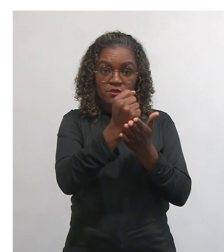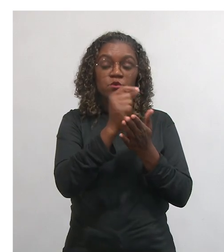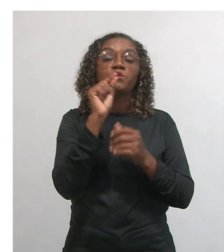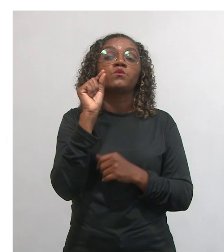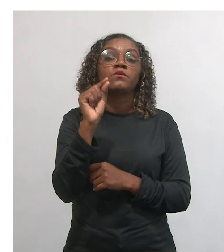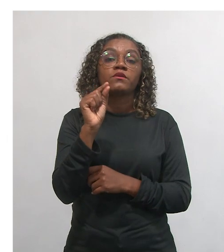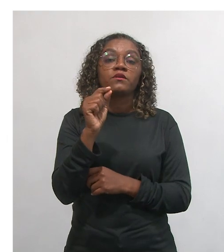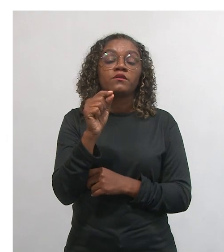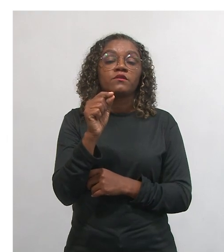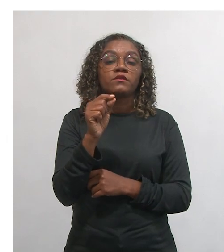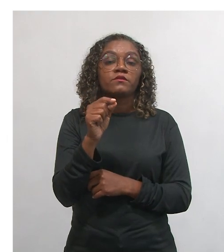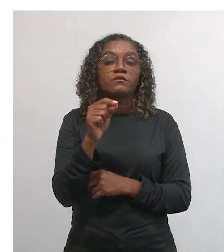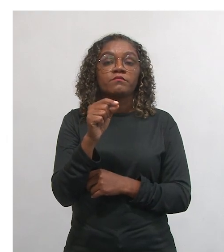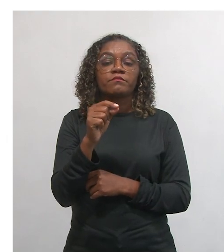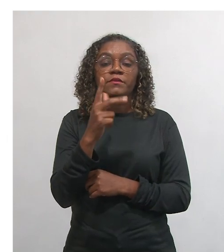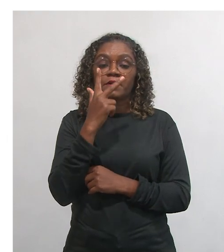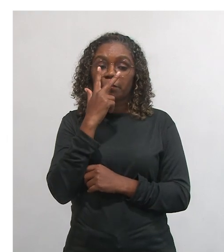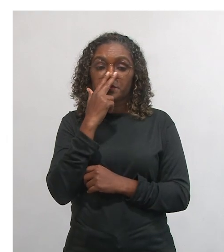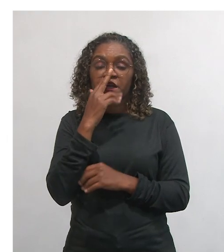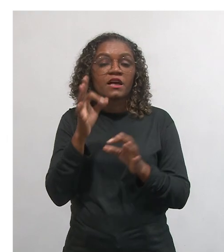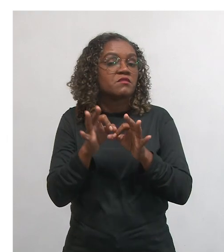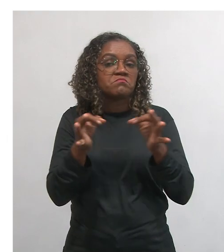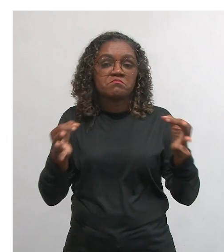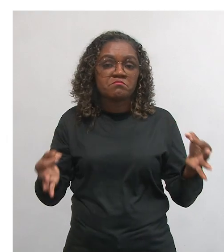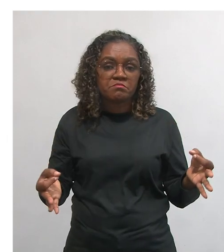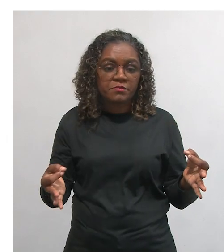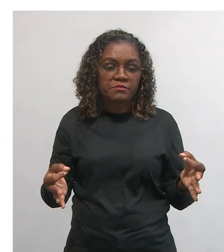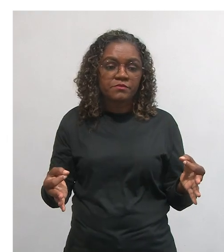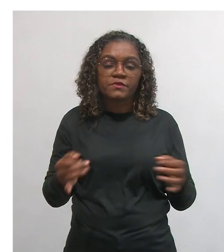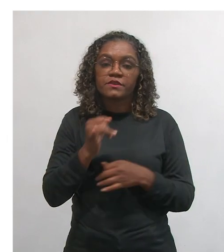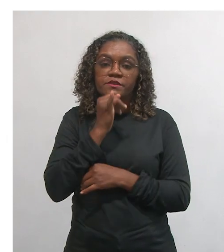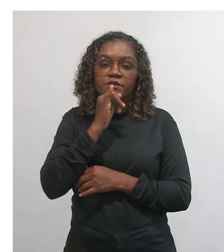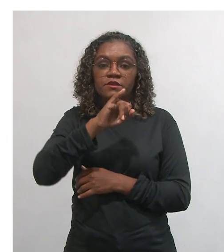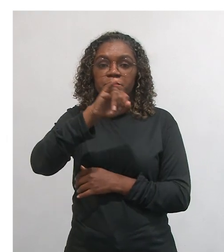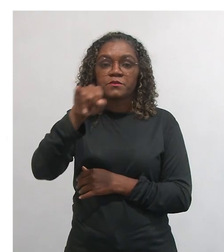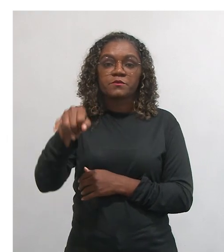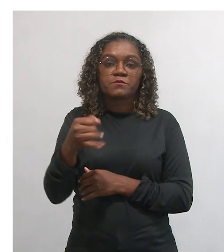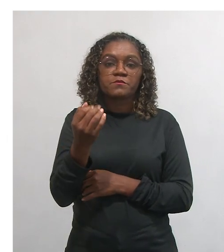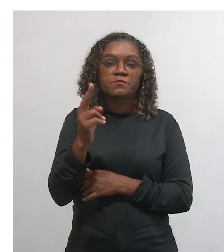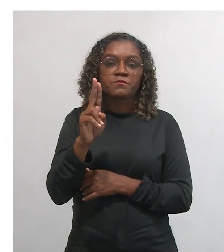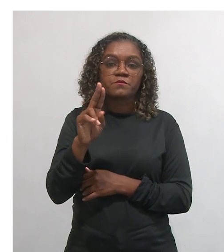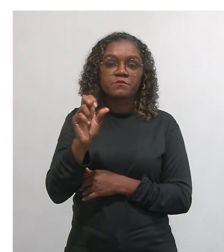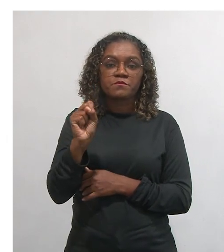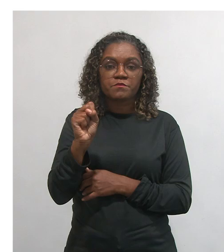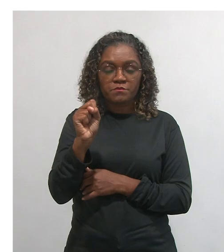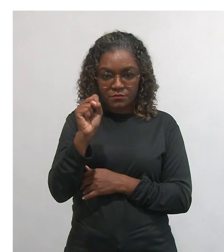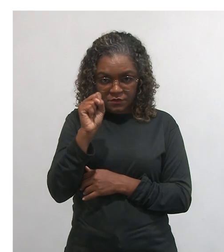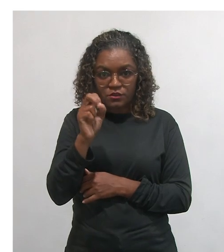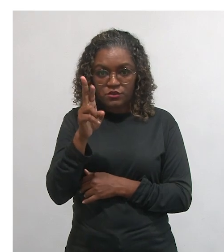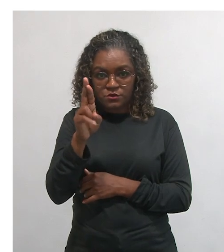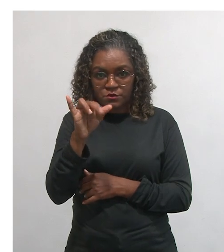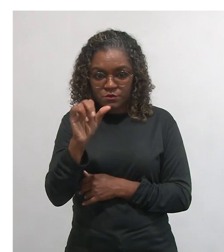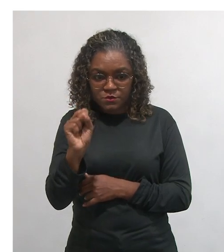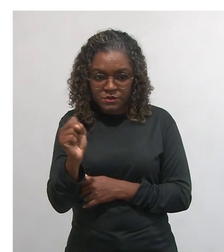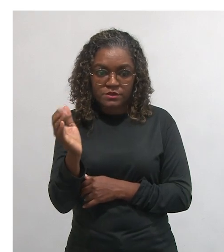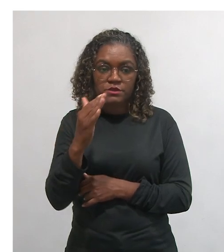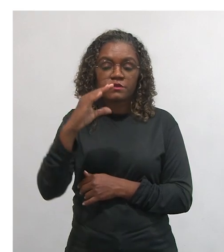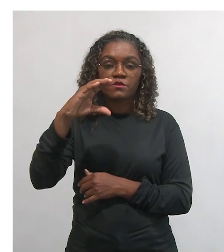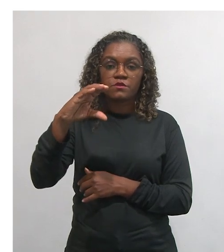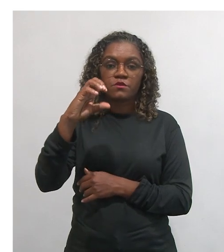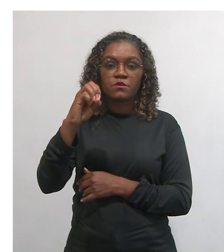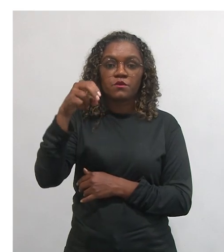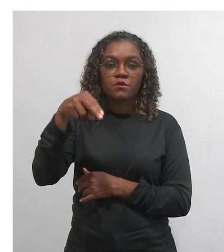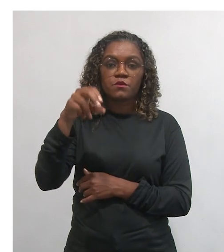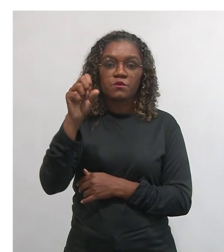é justamente artificial. Então, o jurisconsenso é o que nós chamamos de contrato social. Ele é um ato